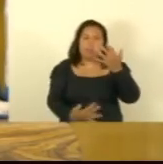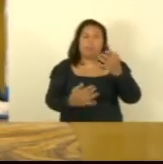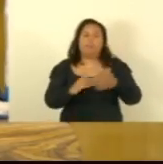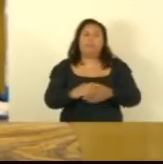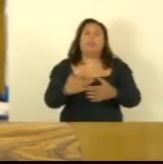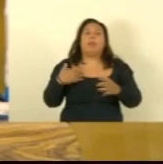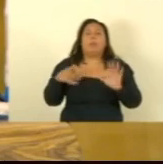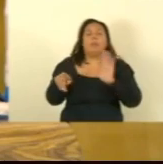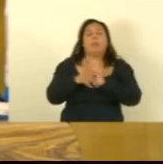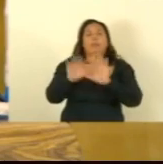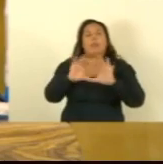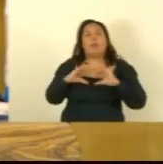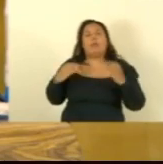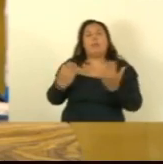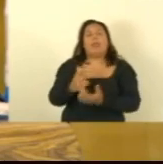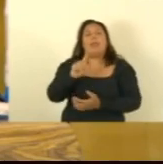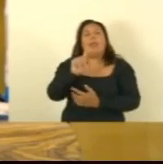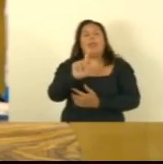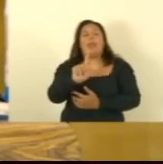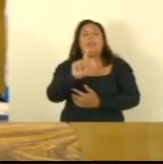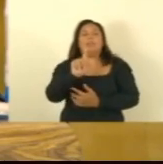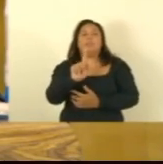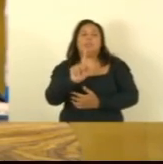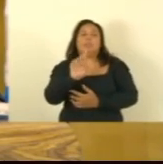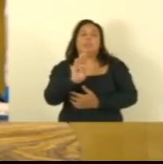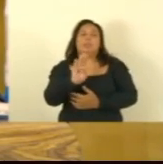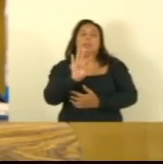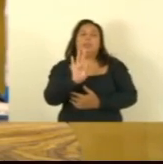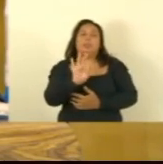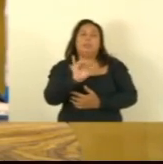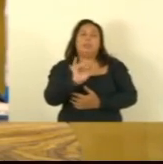da comunidade LGBTI+.